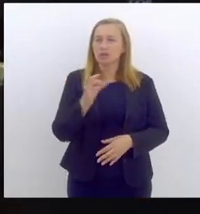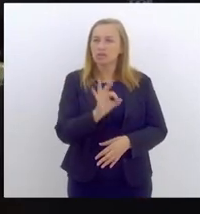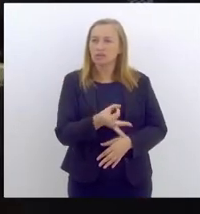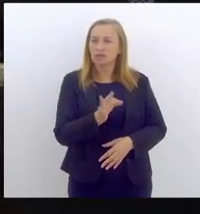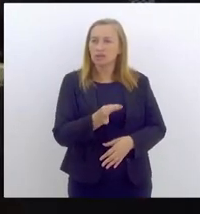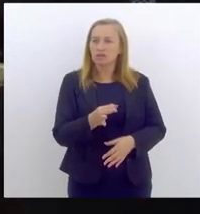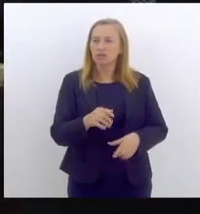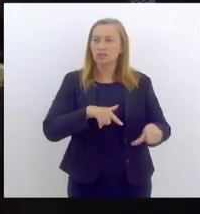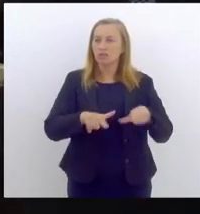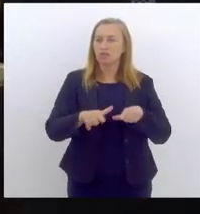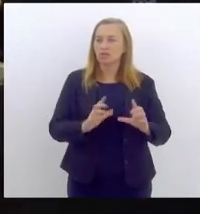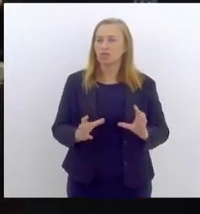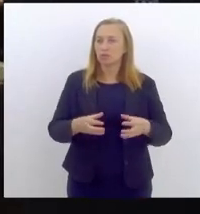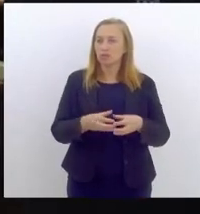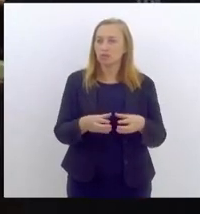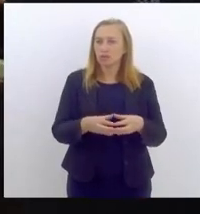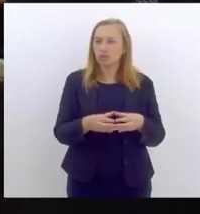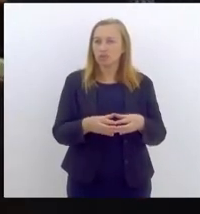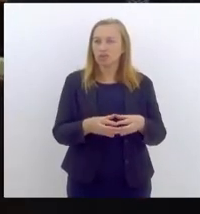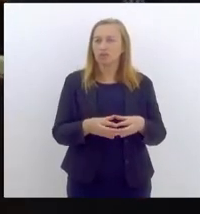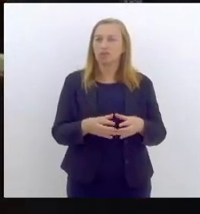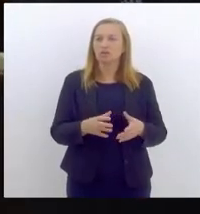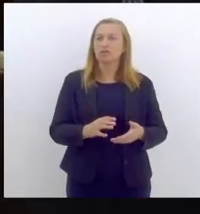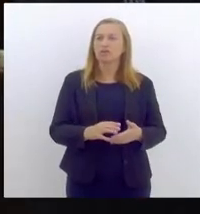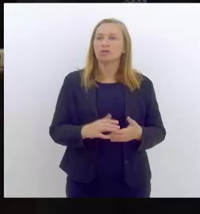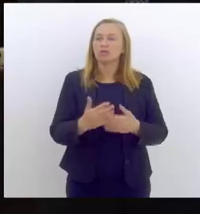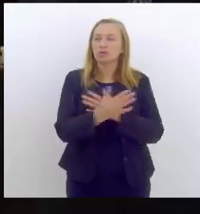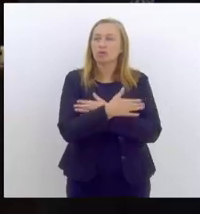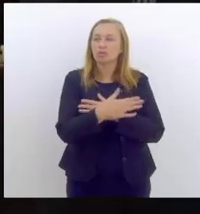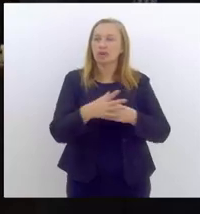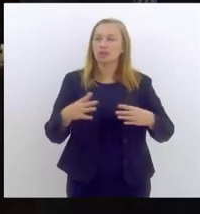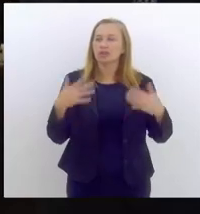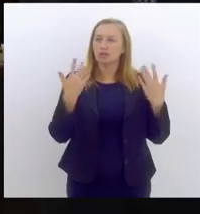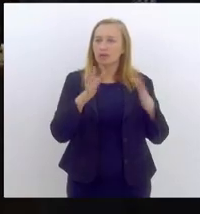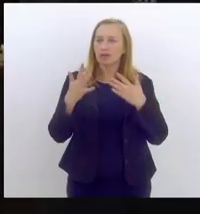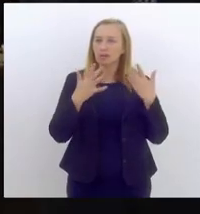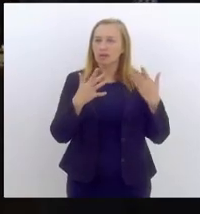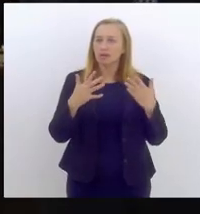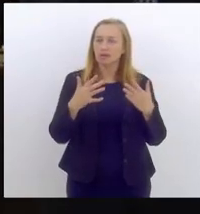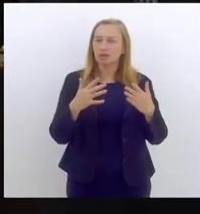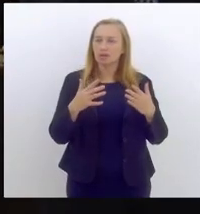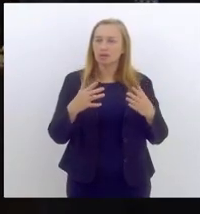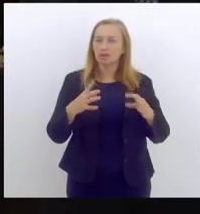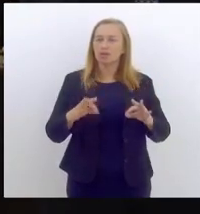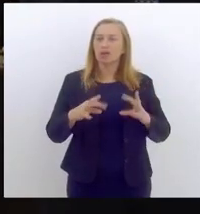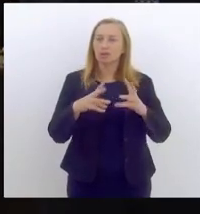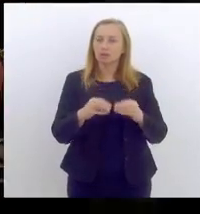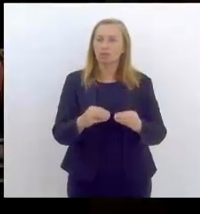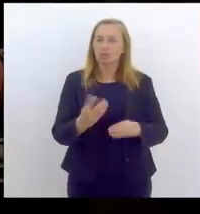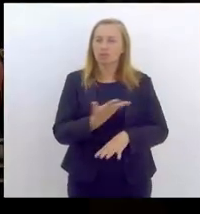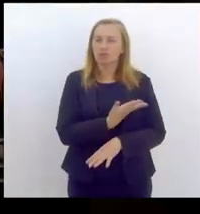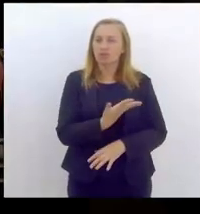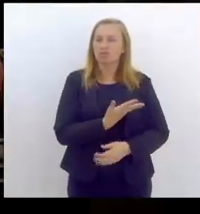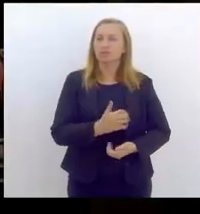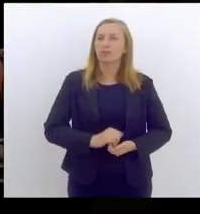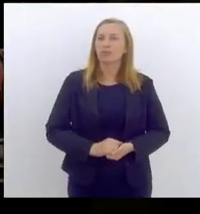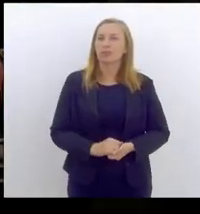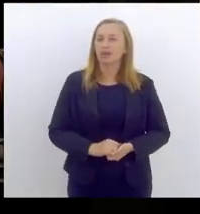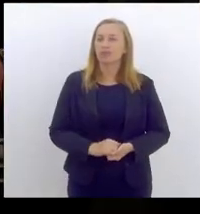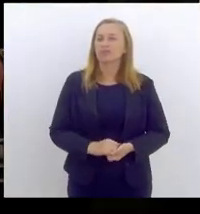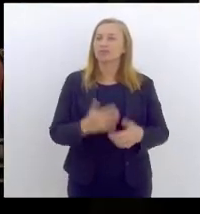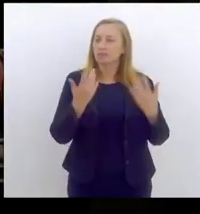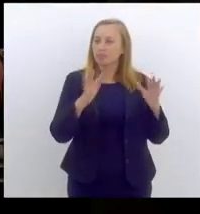classe trabalhadora, sobretudo para a população fluminense. Um abraço e parabéns às nobres e aos nobres colegas.